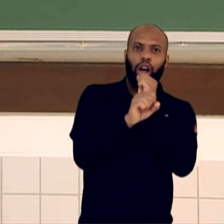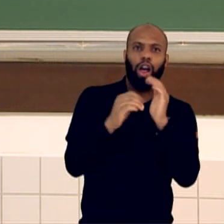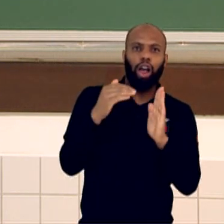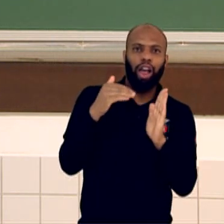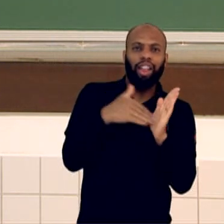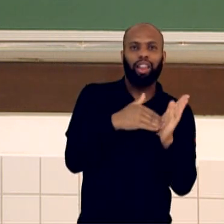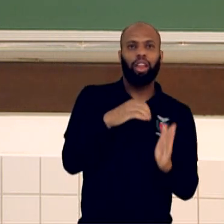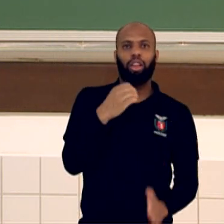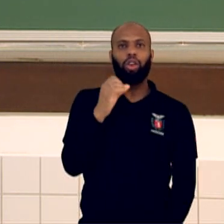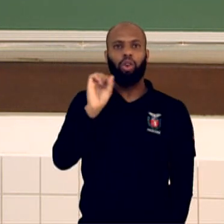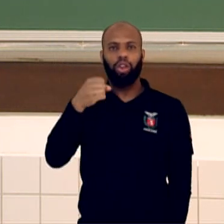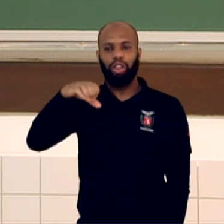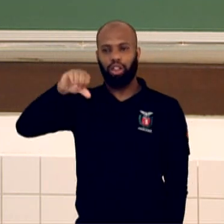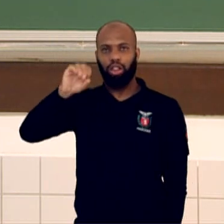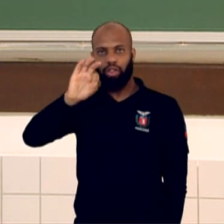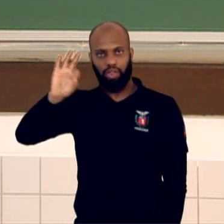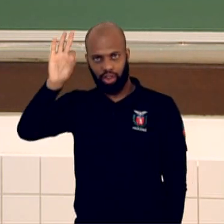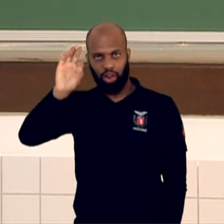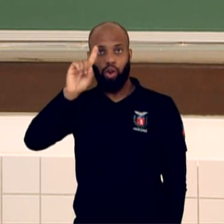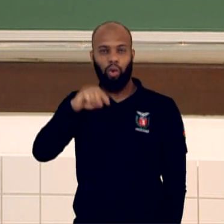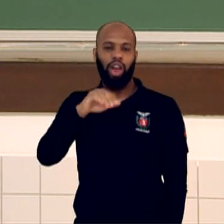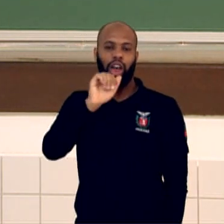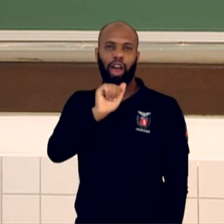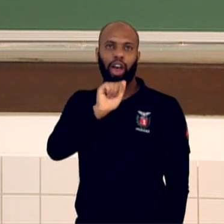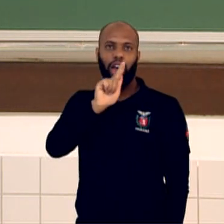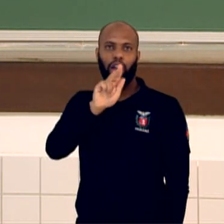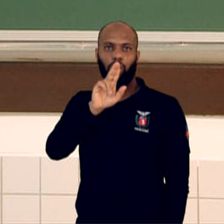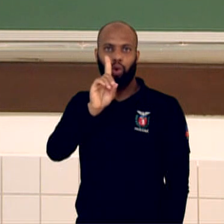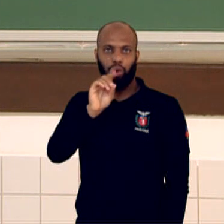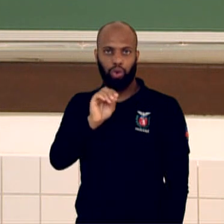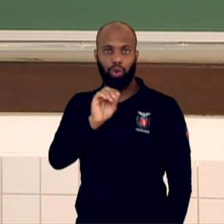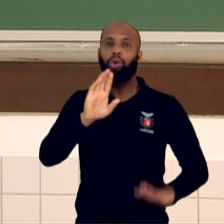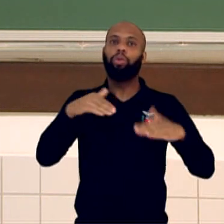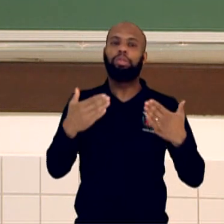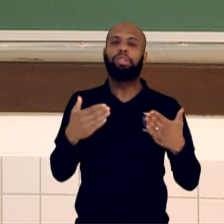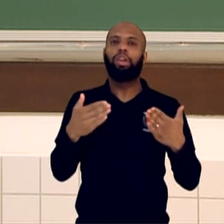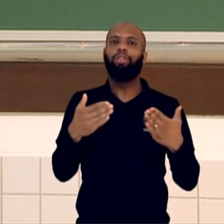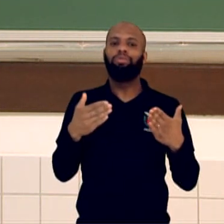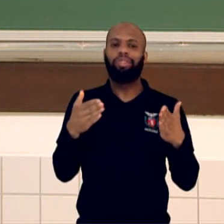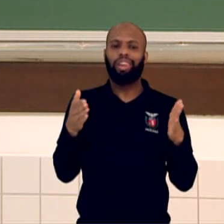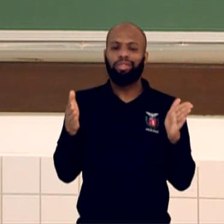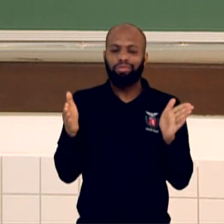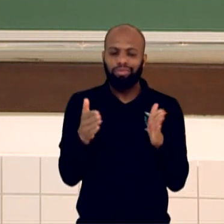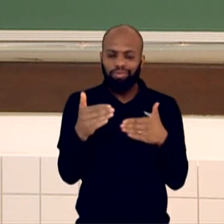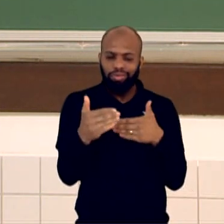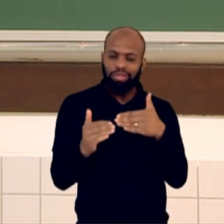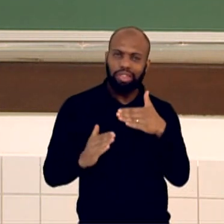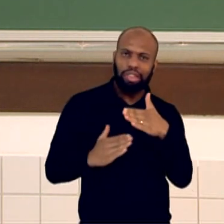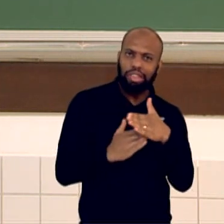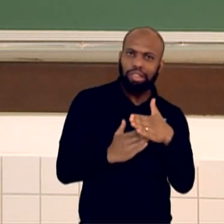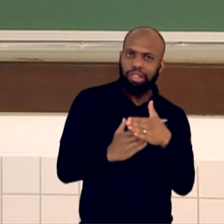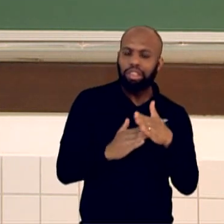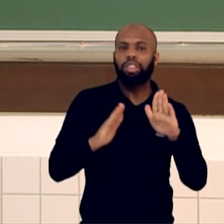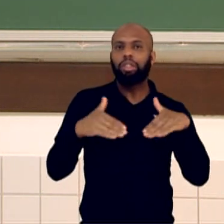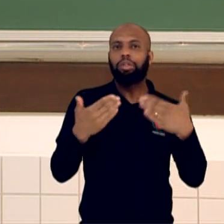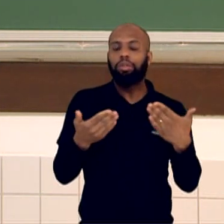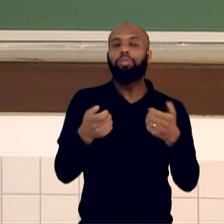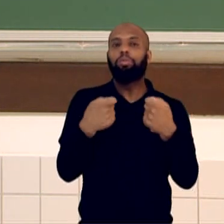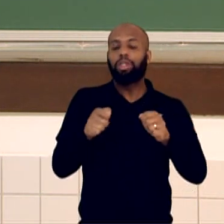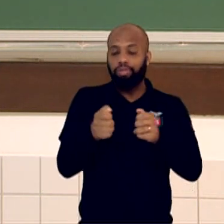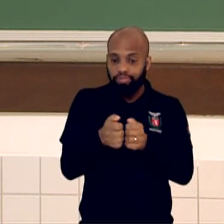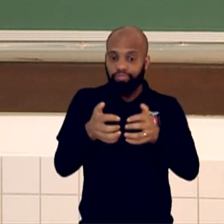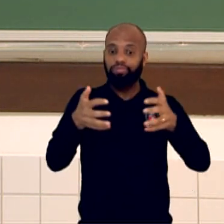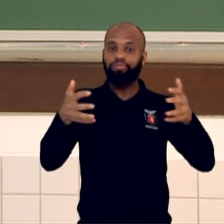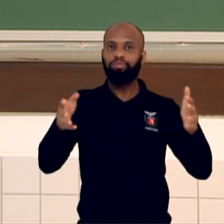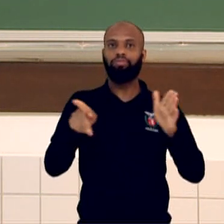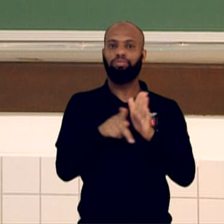graus, que são os ângulos agudos. E como esse campo acaba ficando pequeno para a trigonometria, o que a gente precisa? A gente precisa ampliar